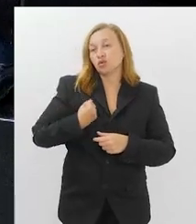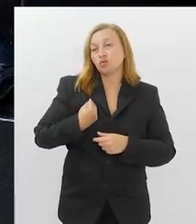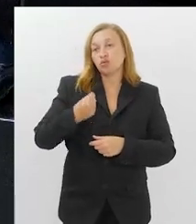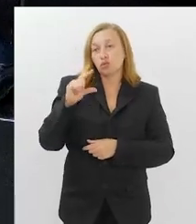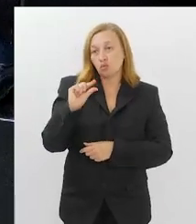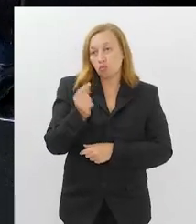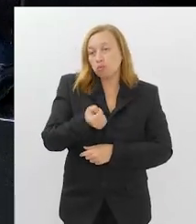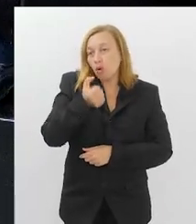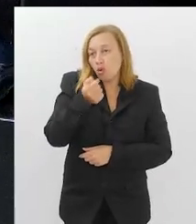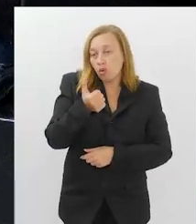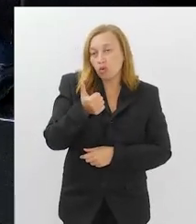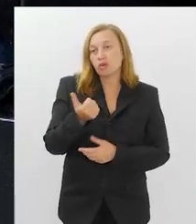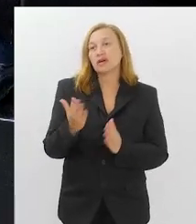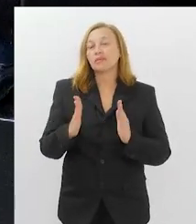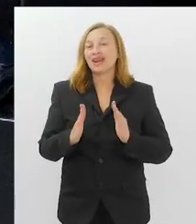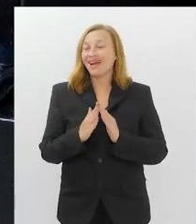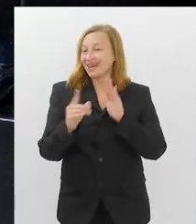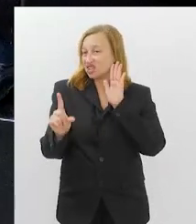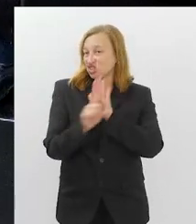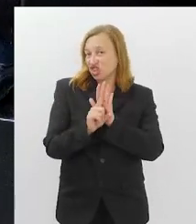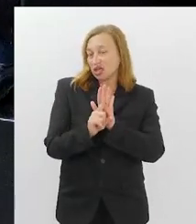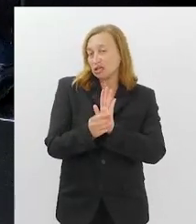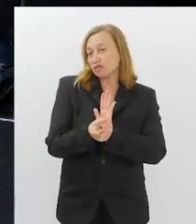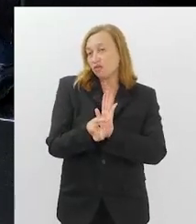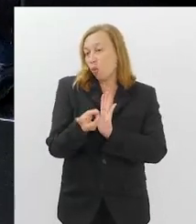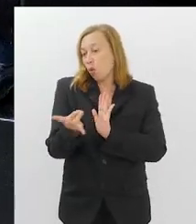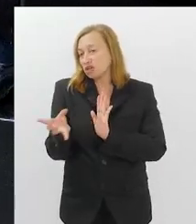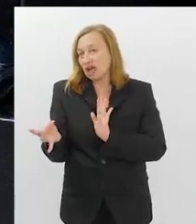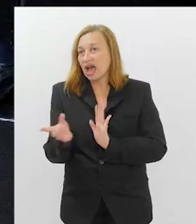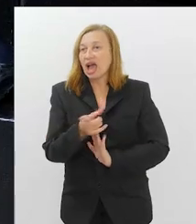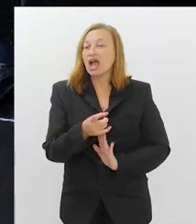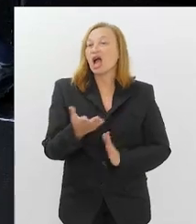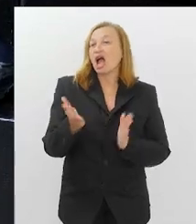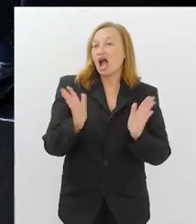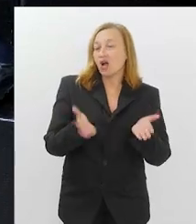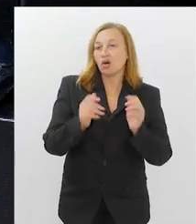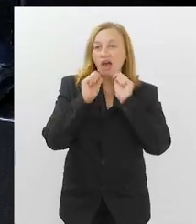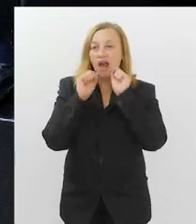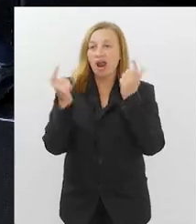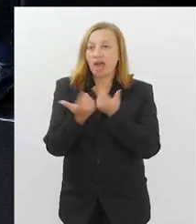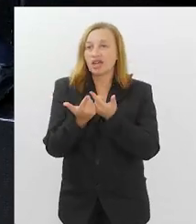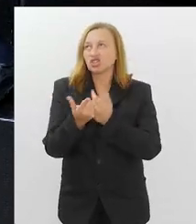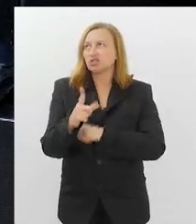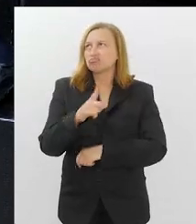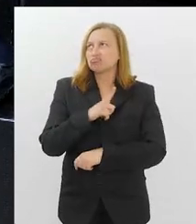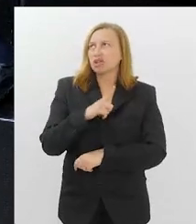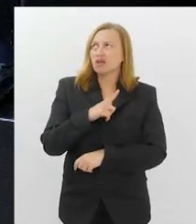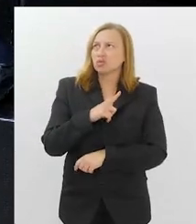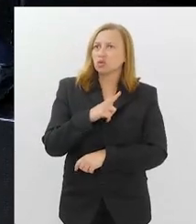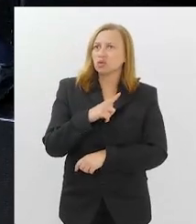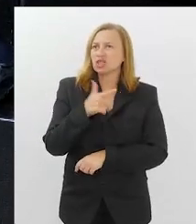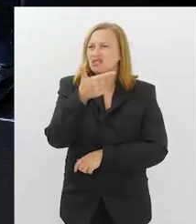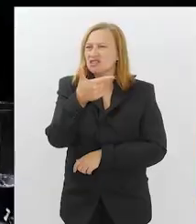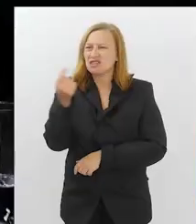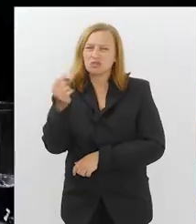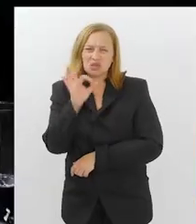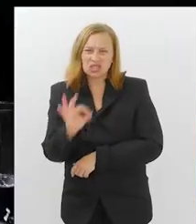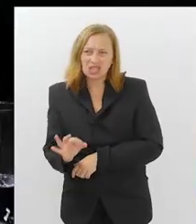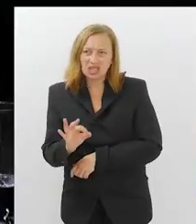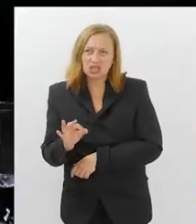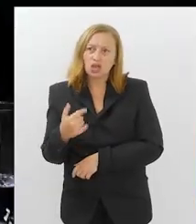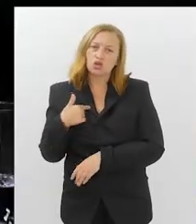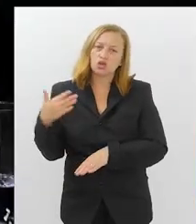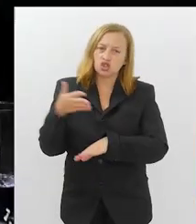A contar pelas casas legislativas, a nossa casa aqui, por exemplo, a Assembleia Legislativa, somos apenas